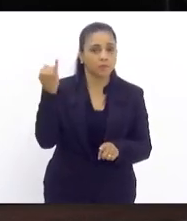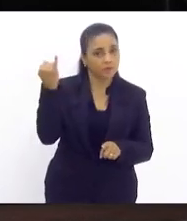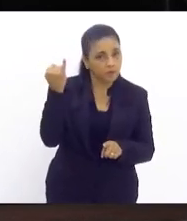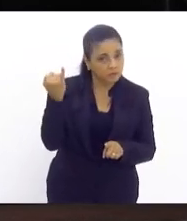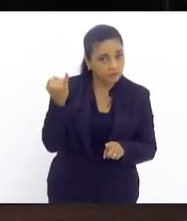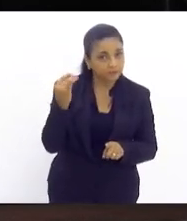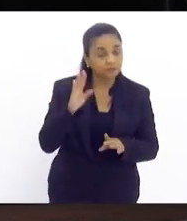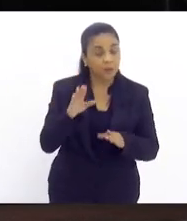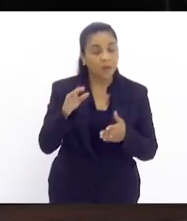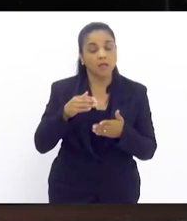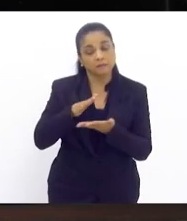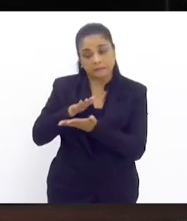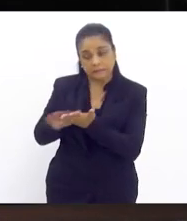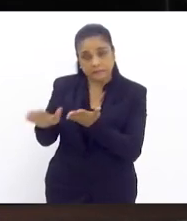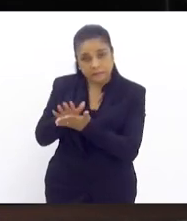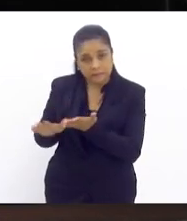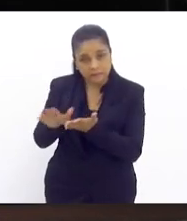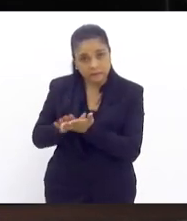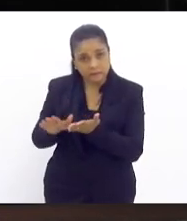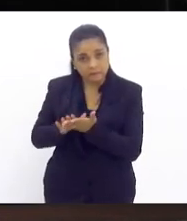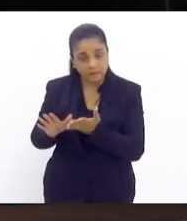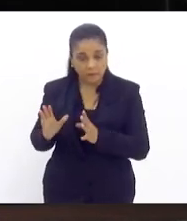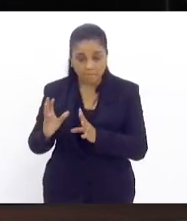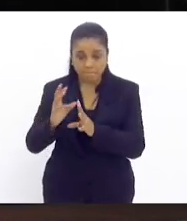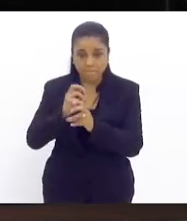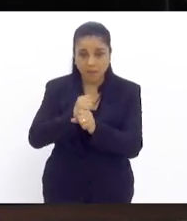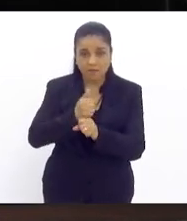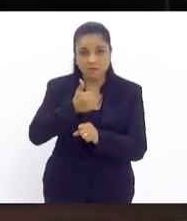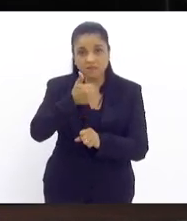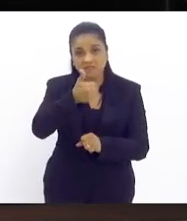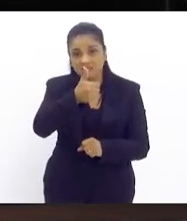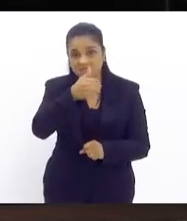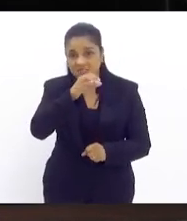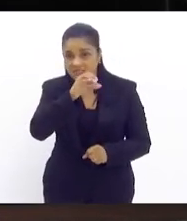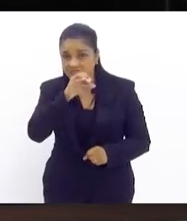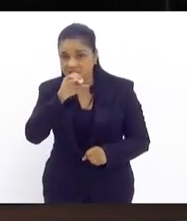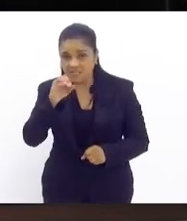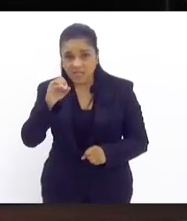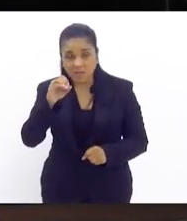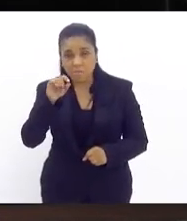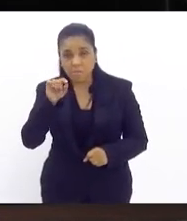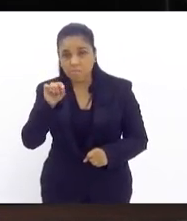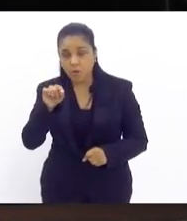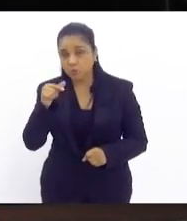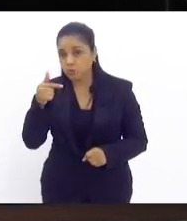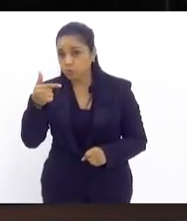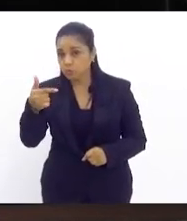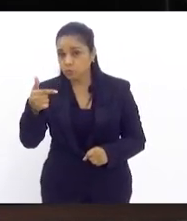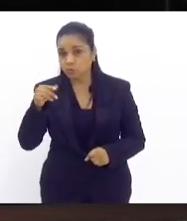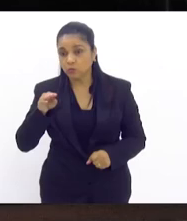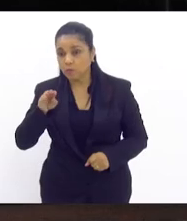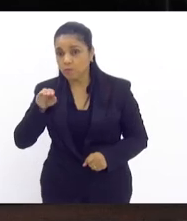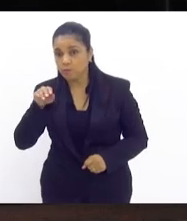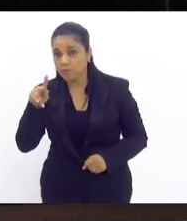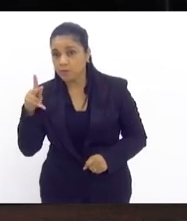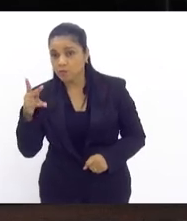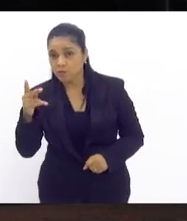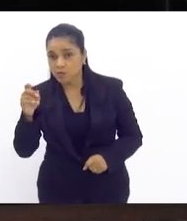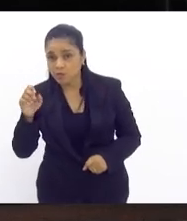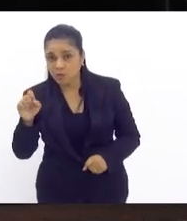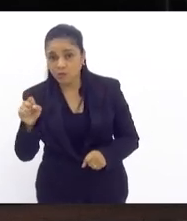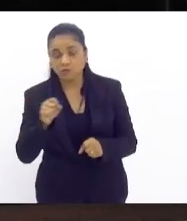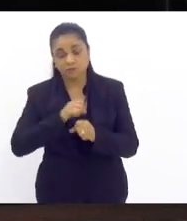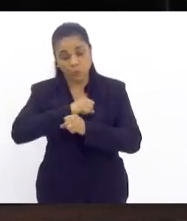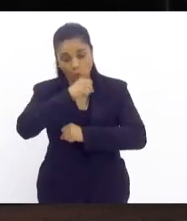uma despesa total em torno de 100,2 bilhões e um déficit projetado para